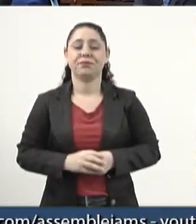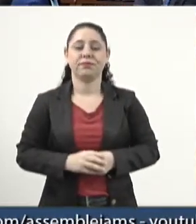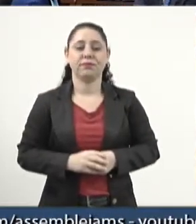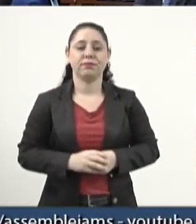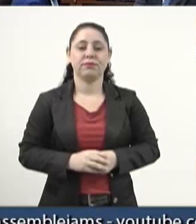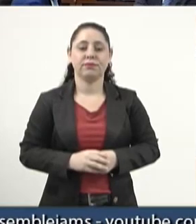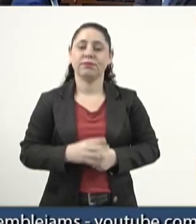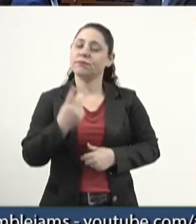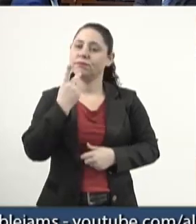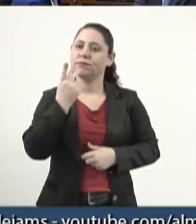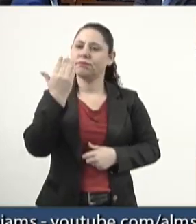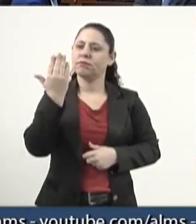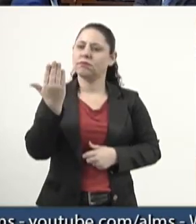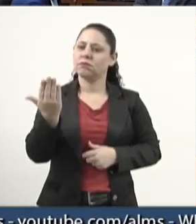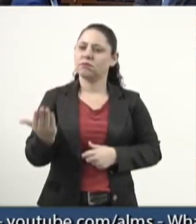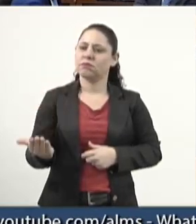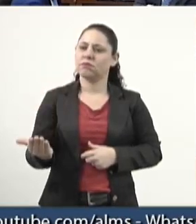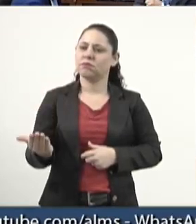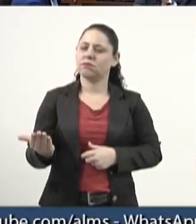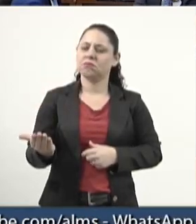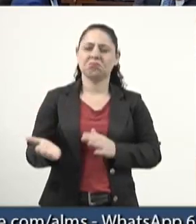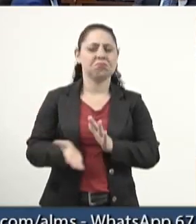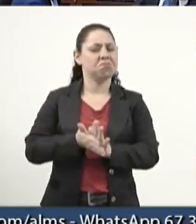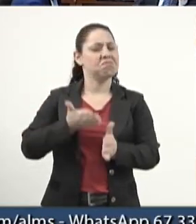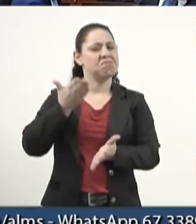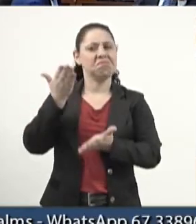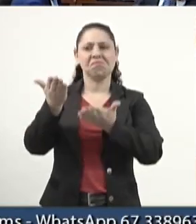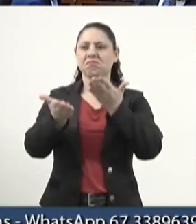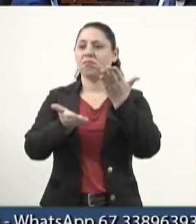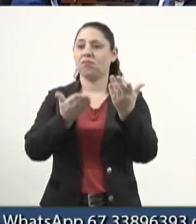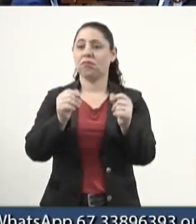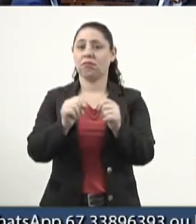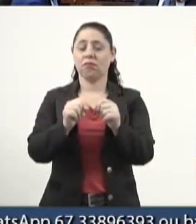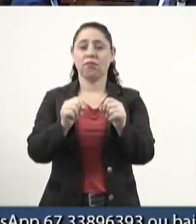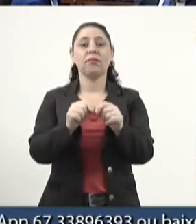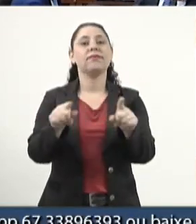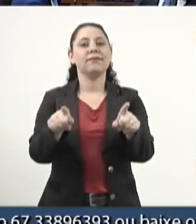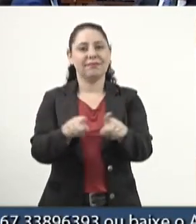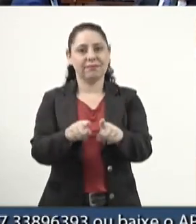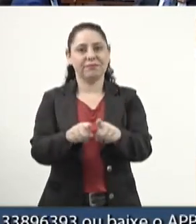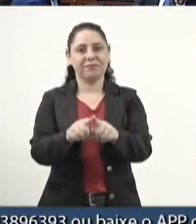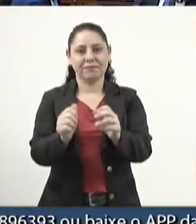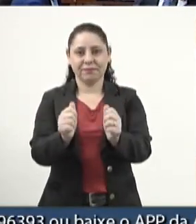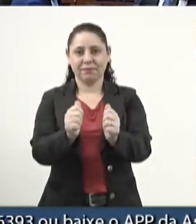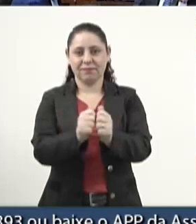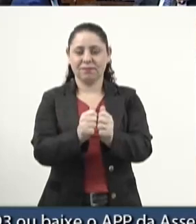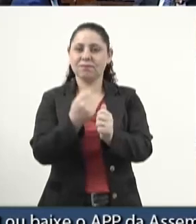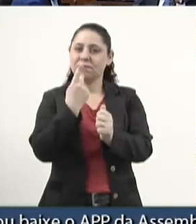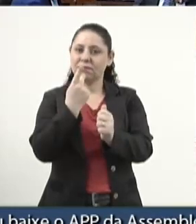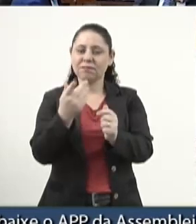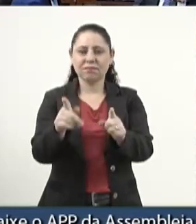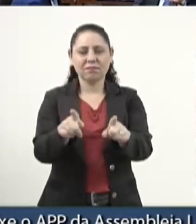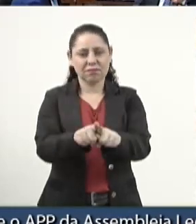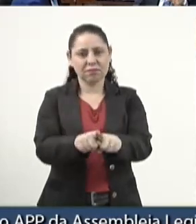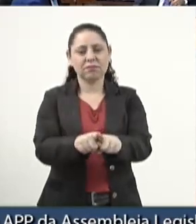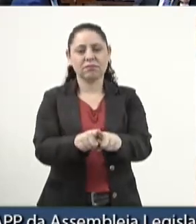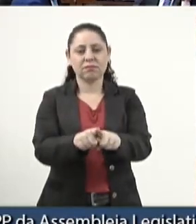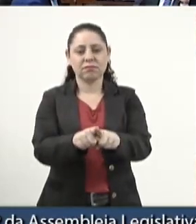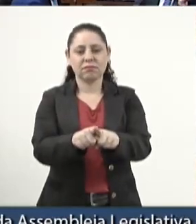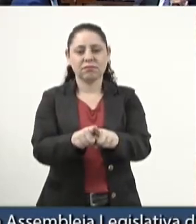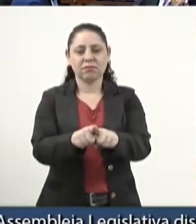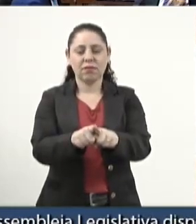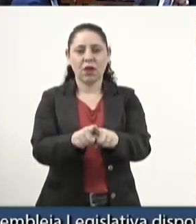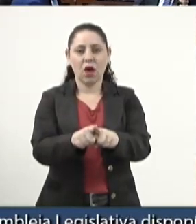com o discurso brilhante que Vossa Excelência faz, e também, junto com o teu discurso, gravar